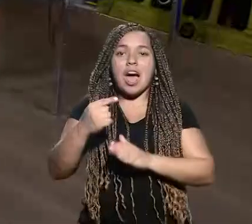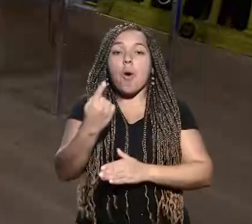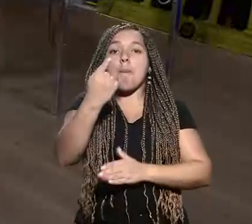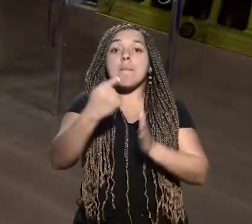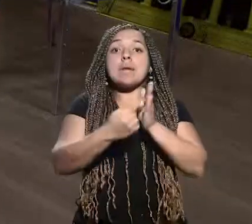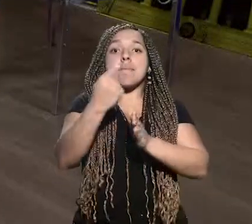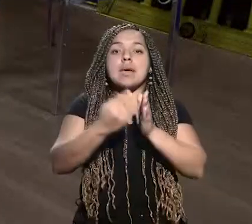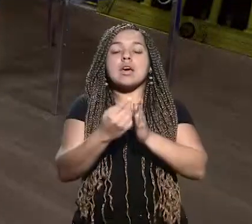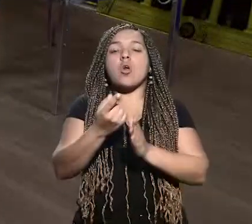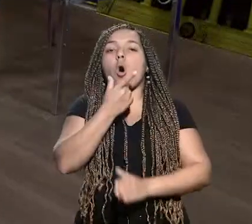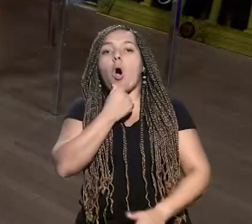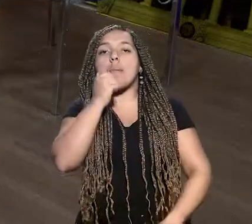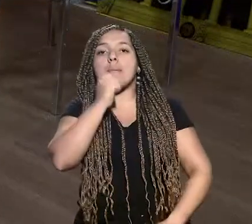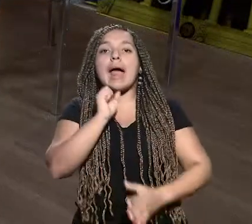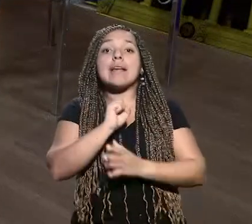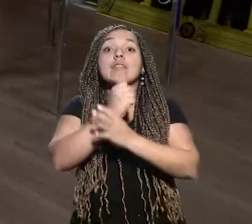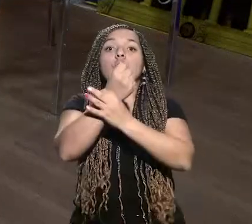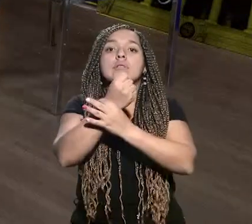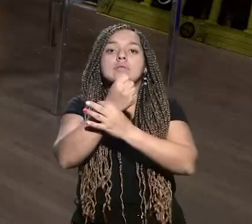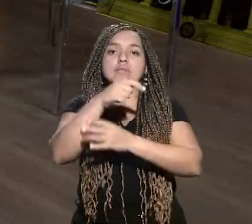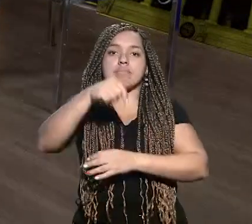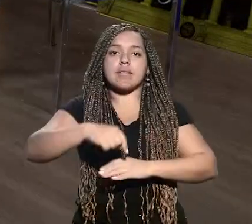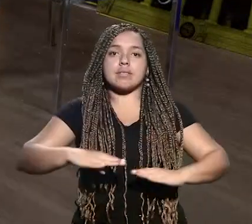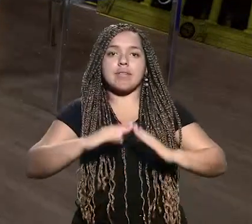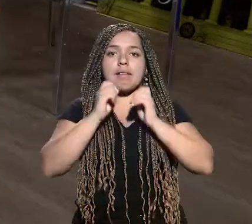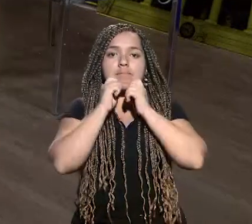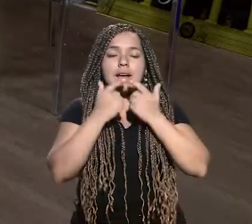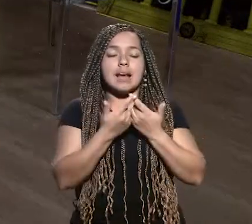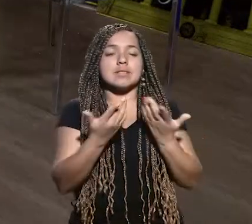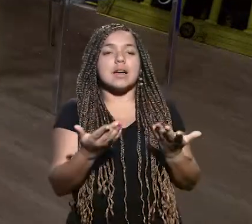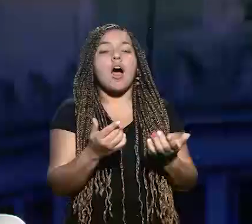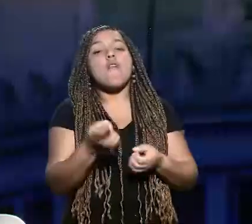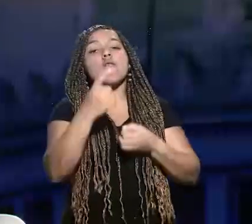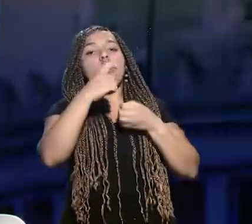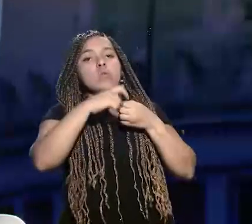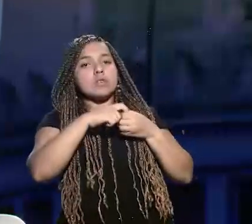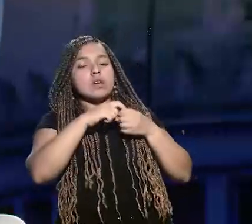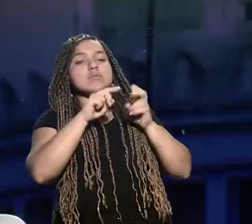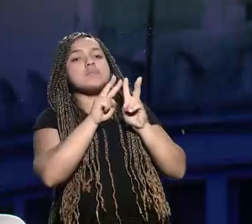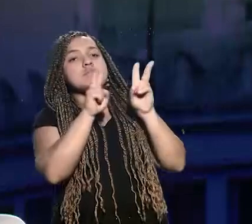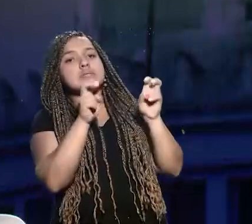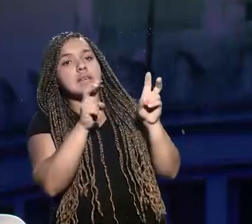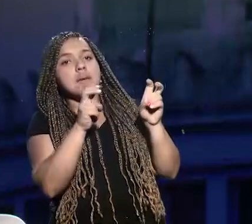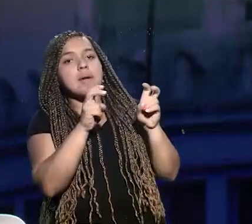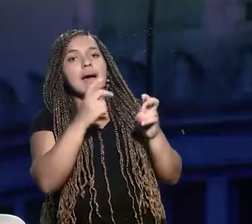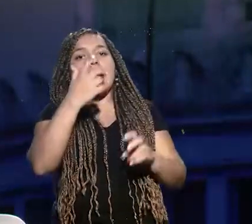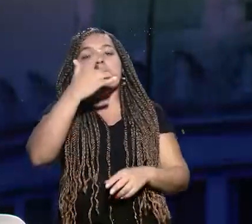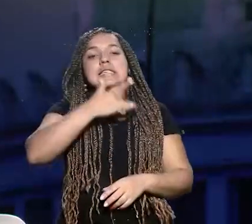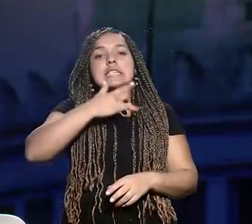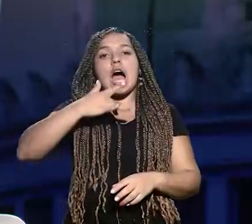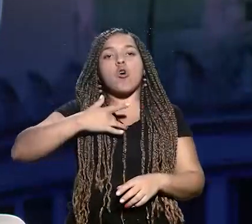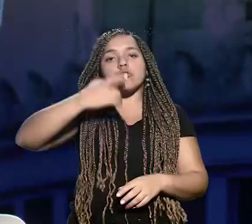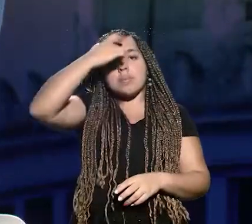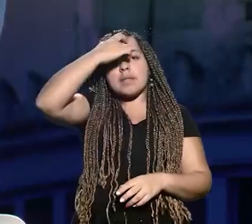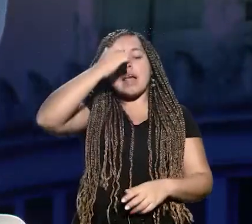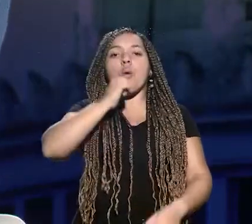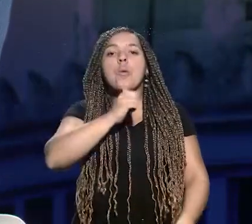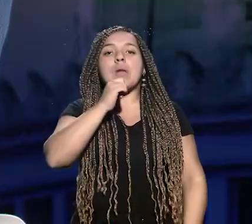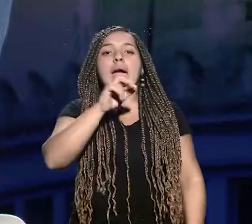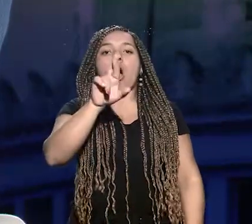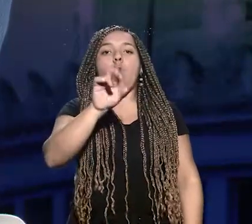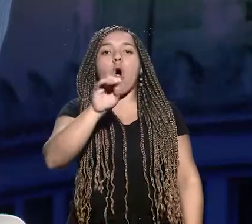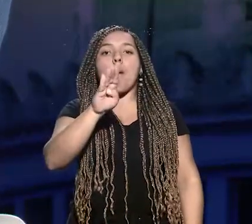isso, demos exemplos para que fosse também educativo para os próprios legisladores e legisladoras da casa, né? E está acontecendo?